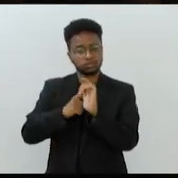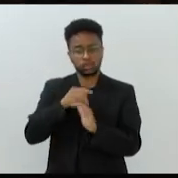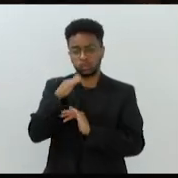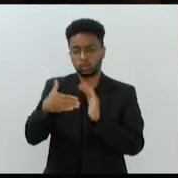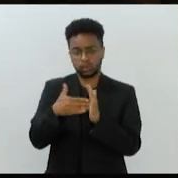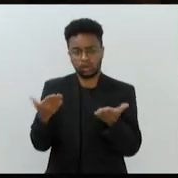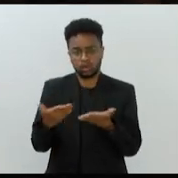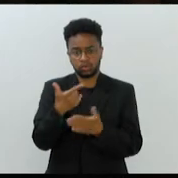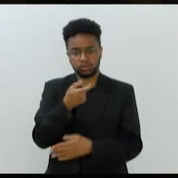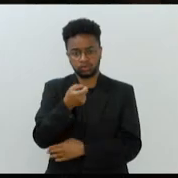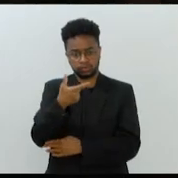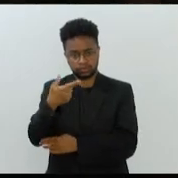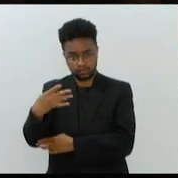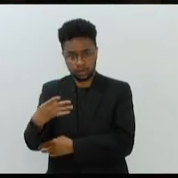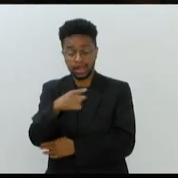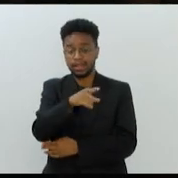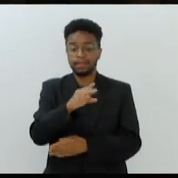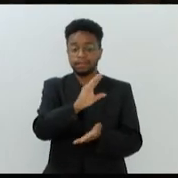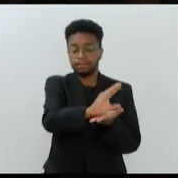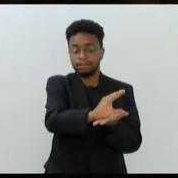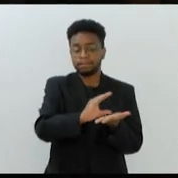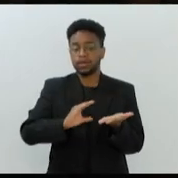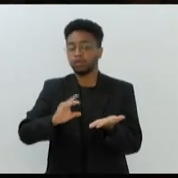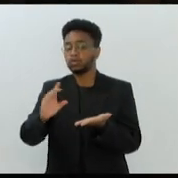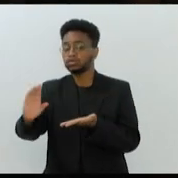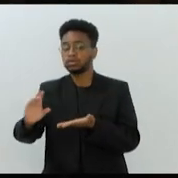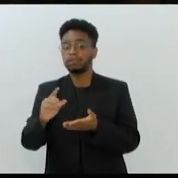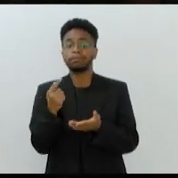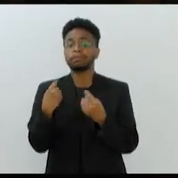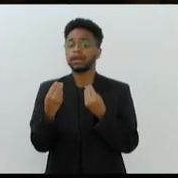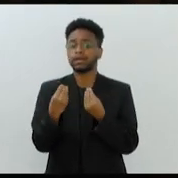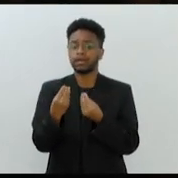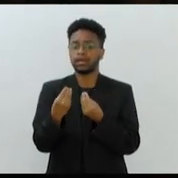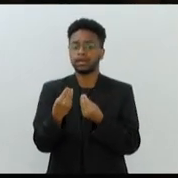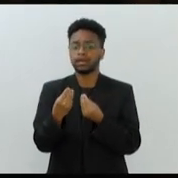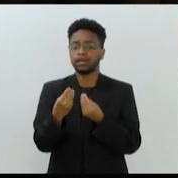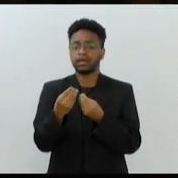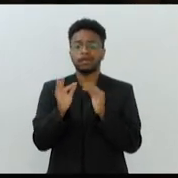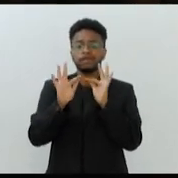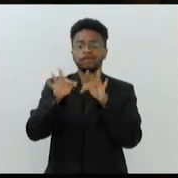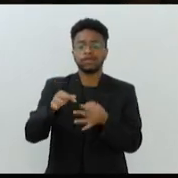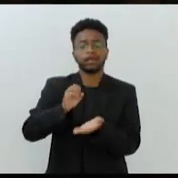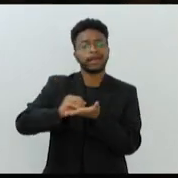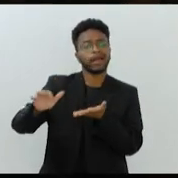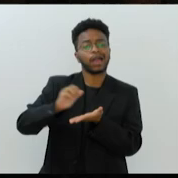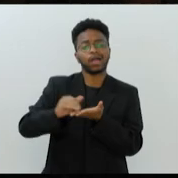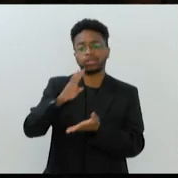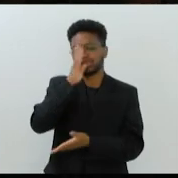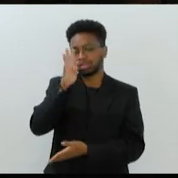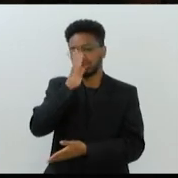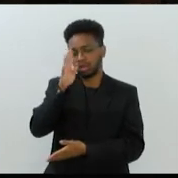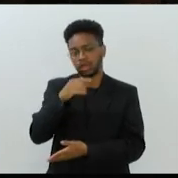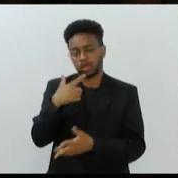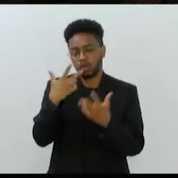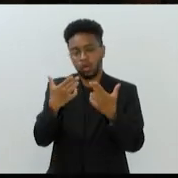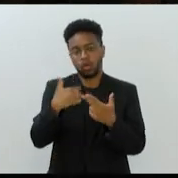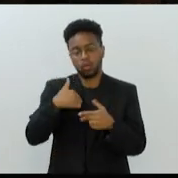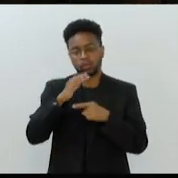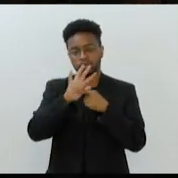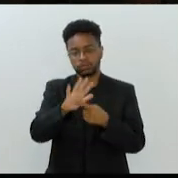ano. Ele pegou o dinheiro para fechar o caixa do ano e fazer esses gastos perdulários que eu tenho apontado.